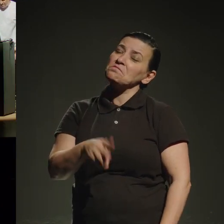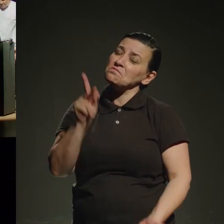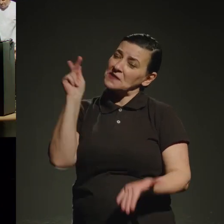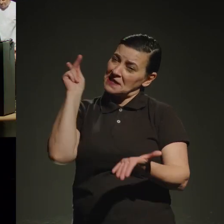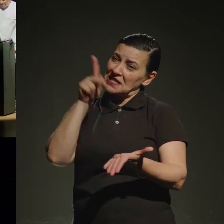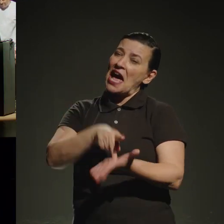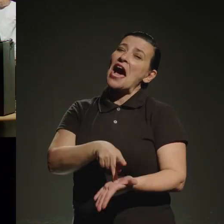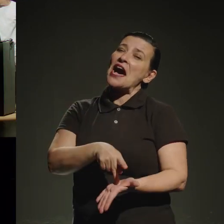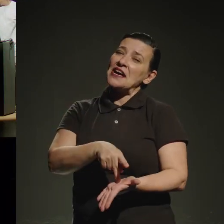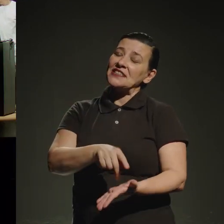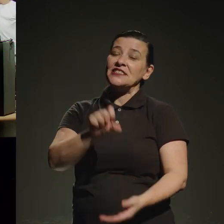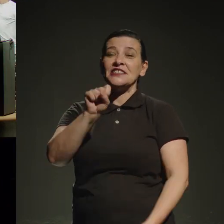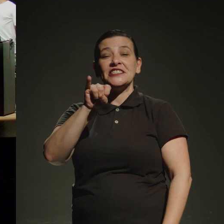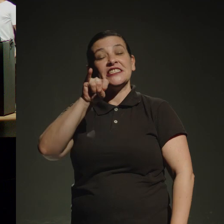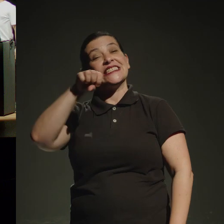Sim.